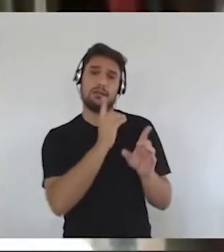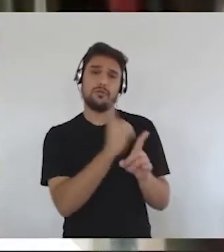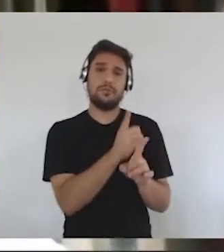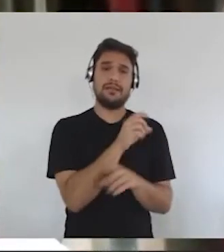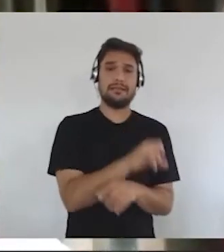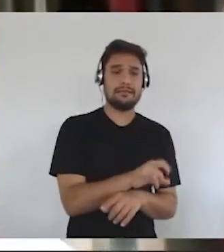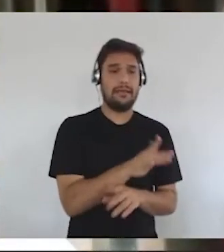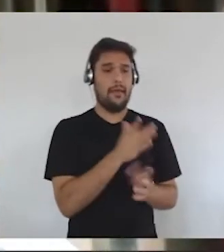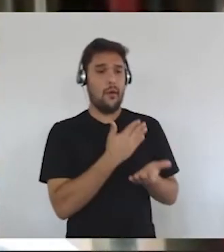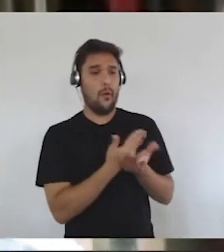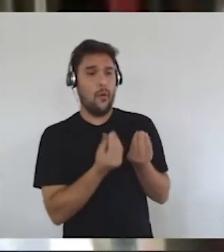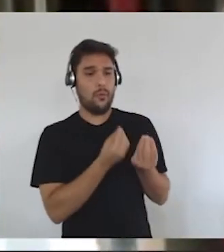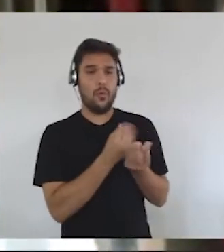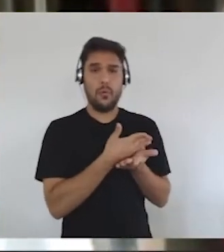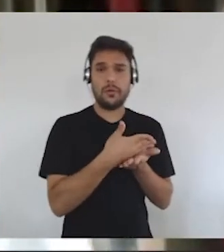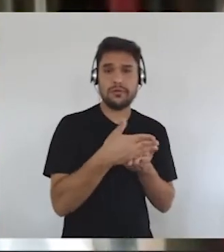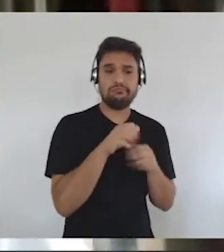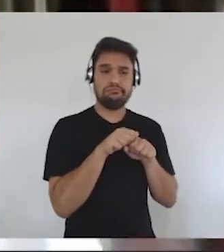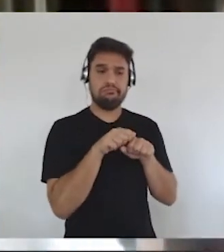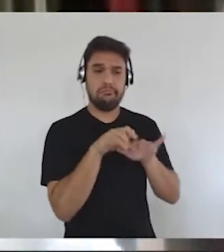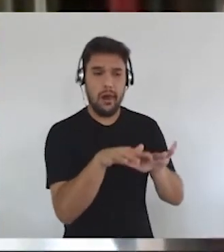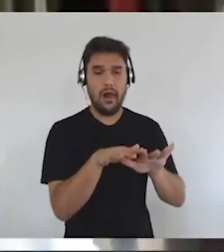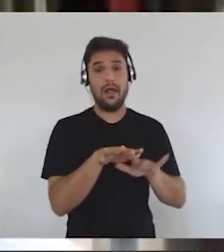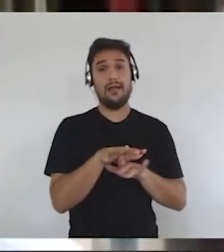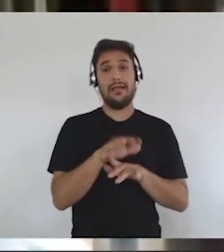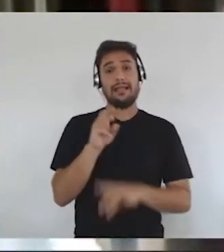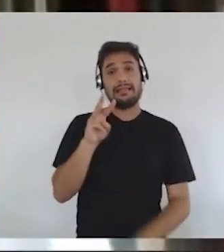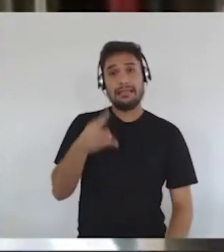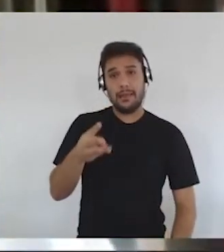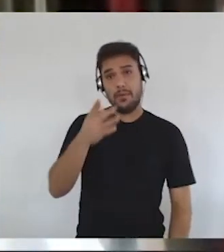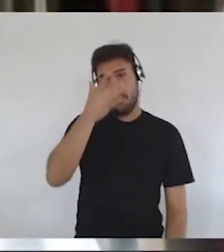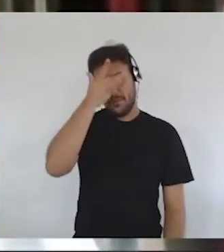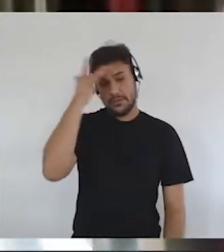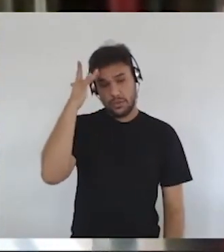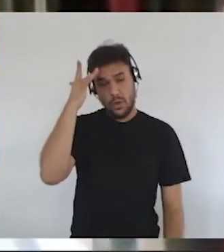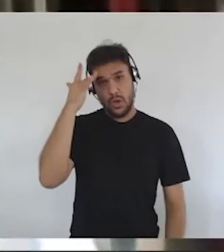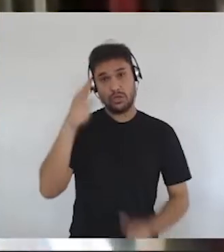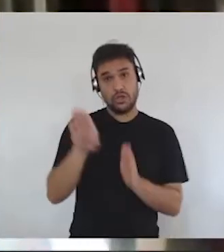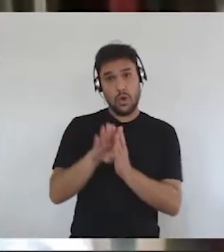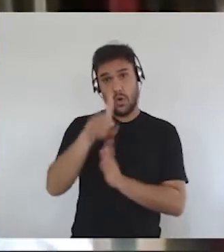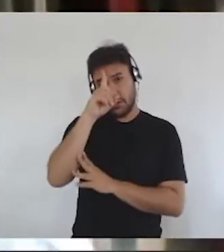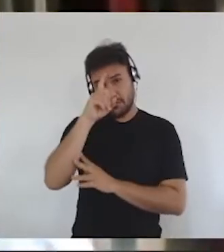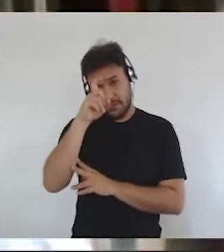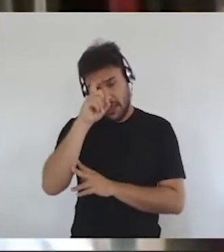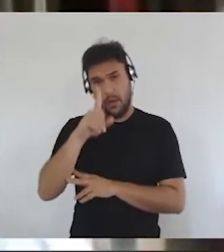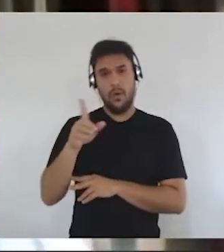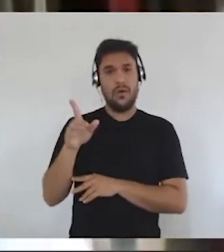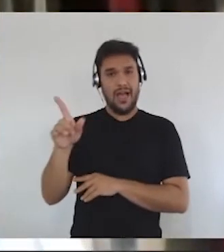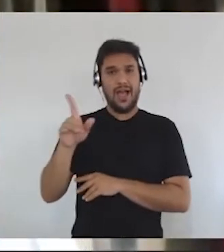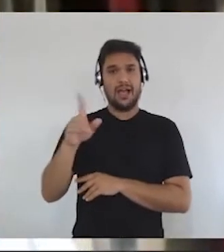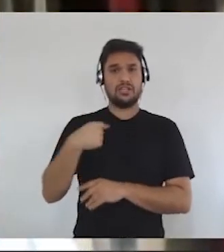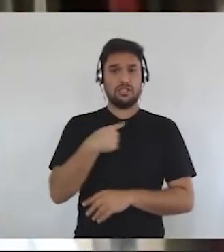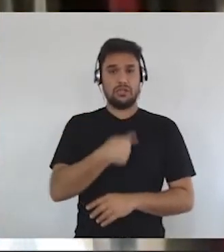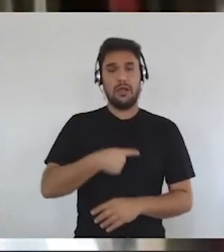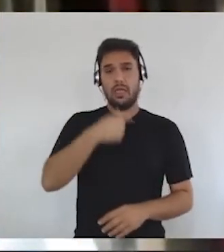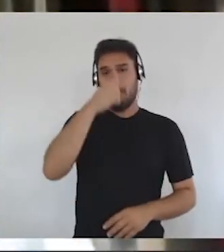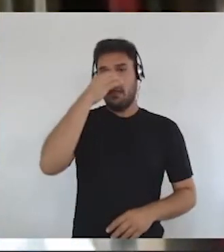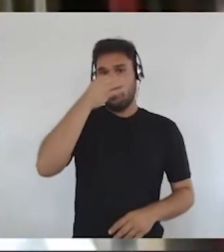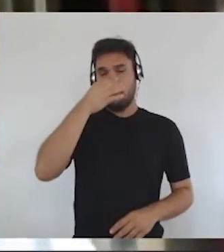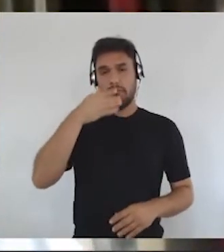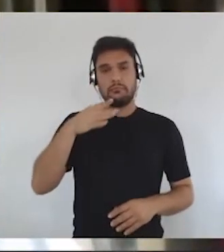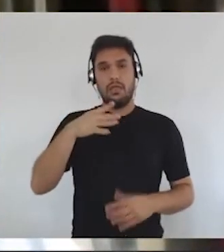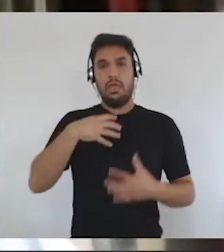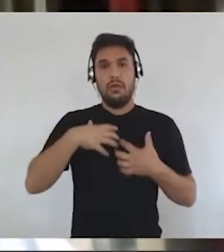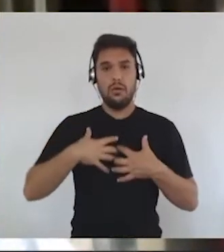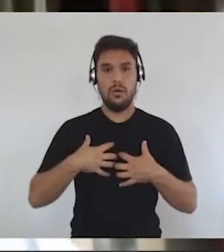que vai descobrir o fenômeno do vírus, o que está acontecendo? 3.000 pessoas chegaram no hospital chinês com síndrome respiratória grave. Pronto,